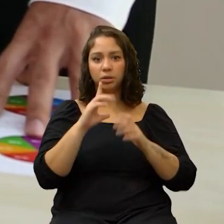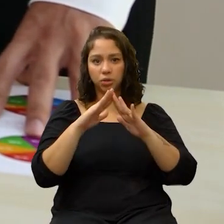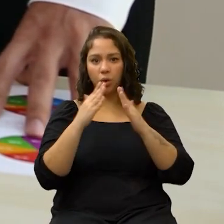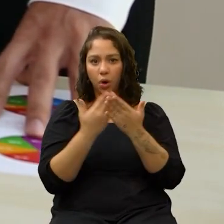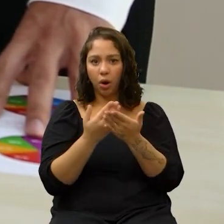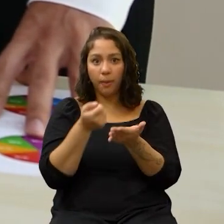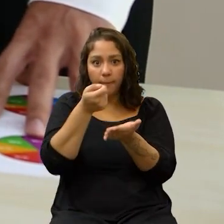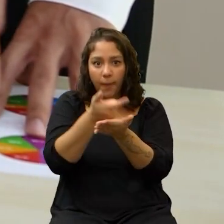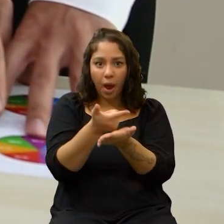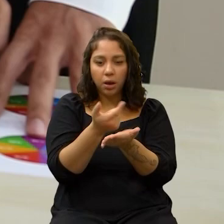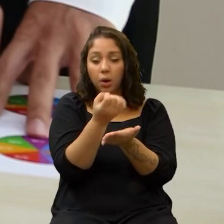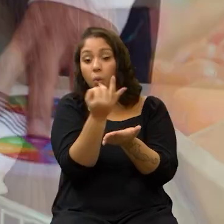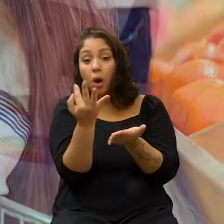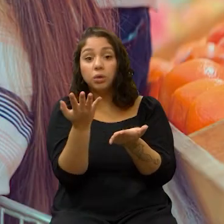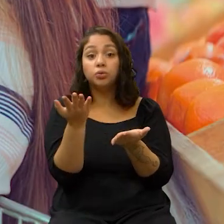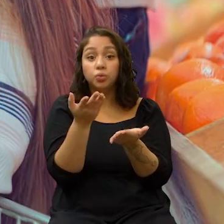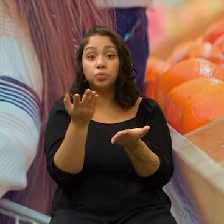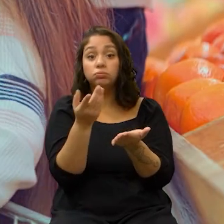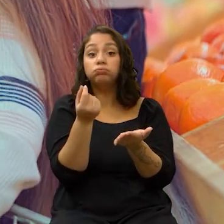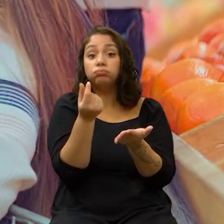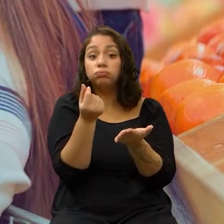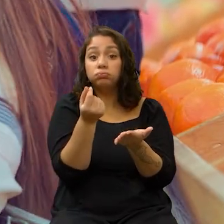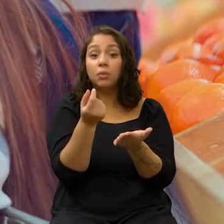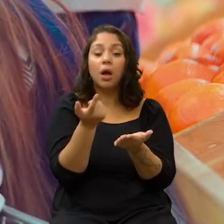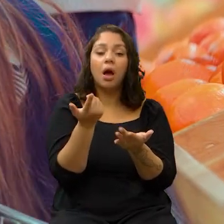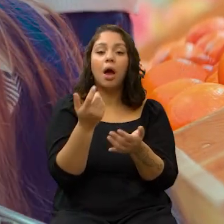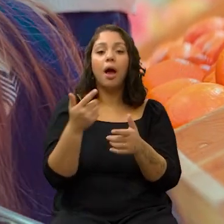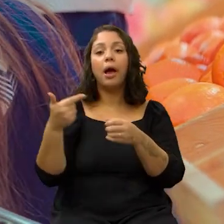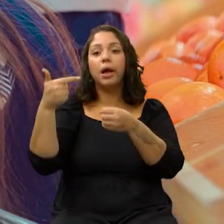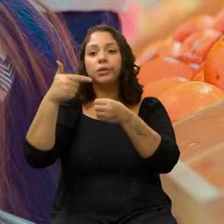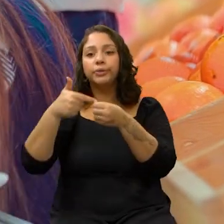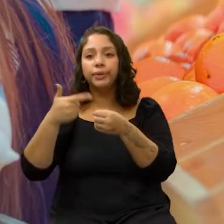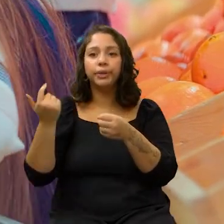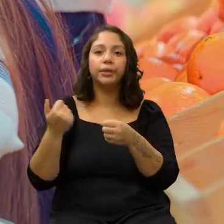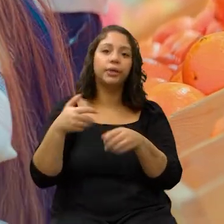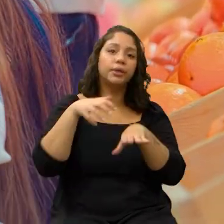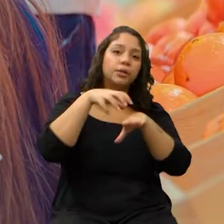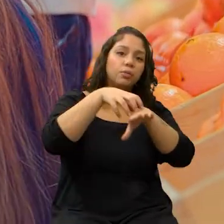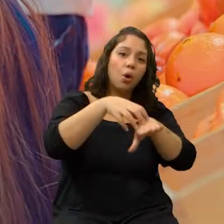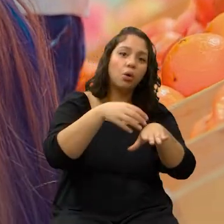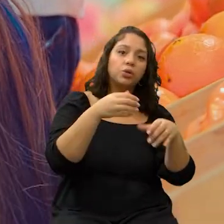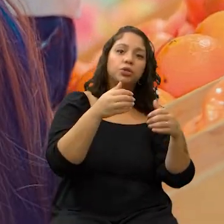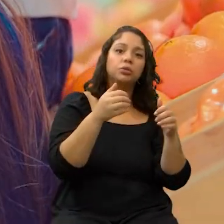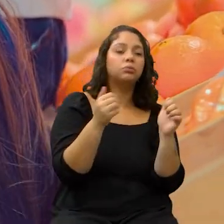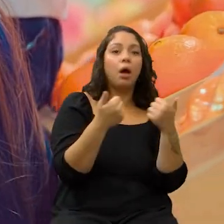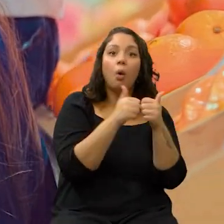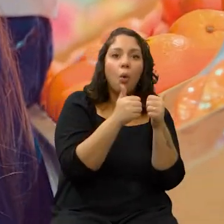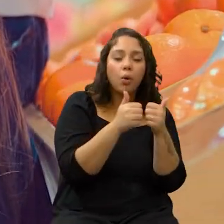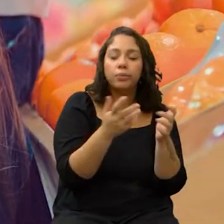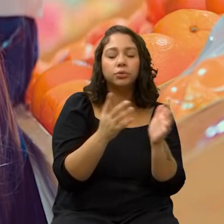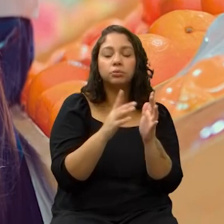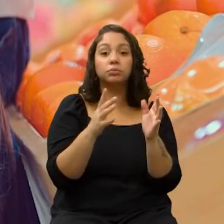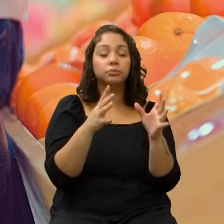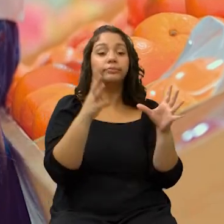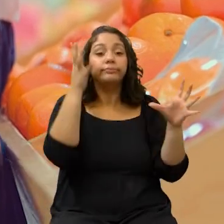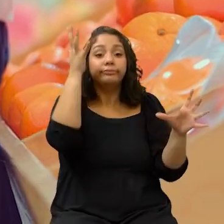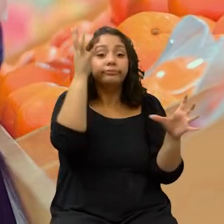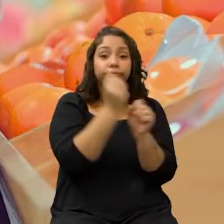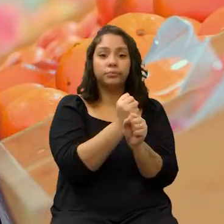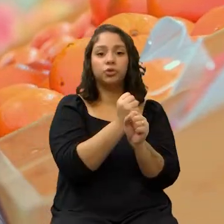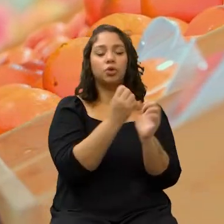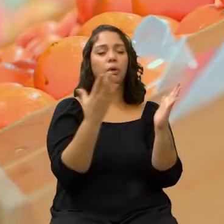dos filhos, vê quanto vai, transporte, gasolina, não é gasolina, é ônibus, quanto que gasta, tudo. Bota tudo na ponta do lápis,